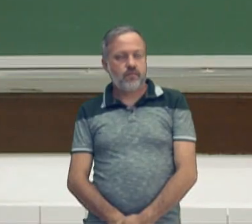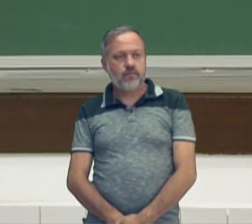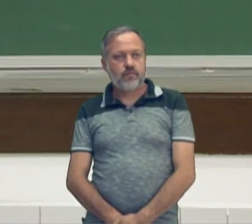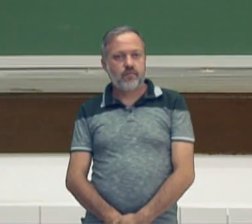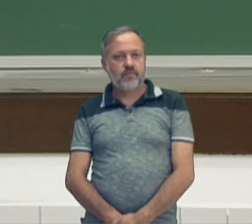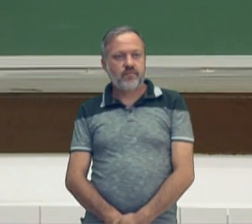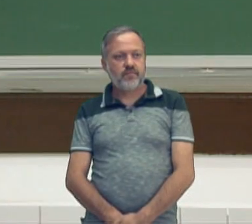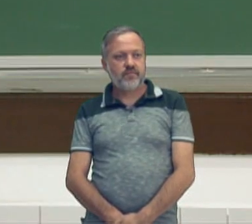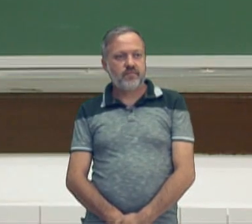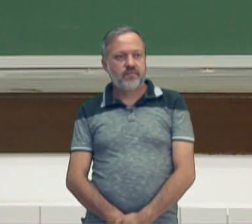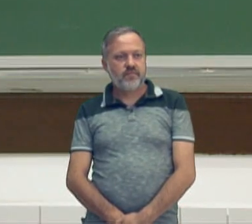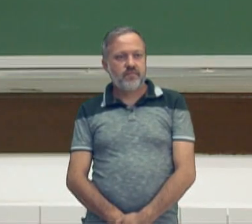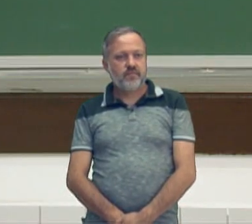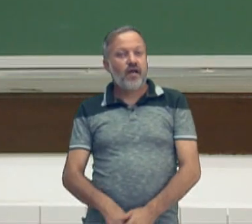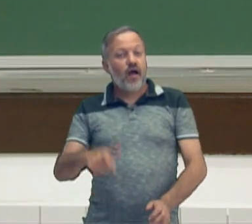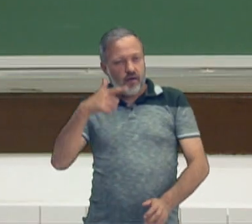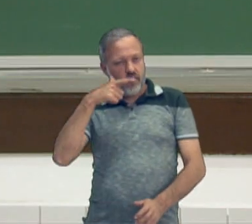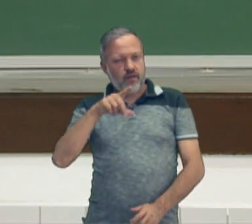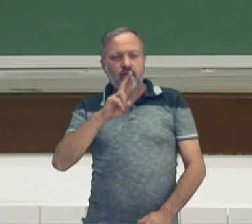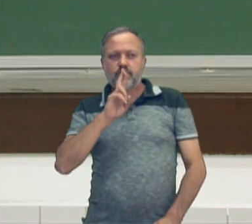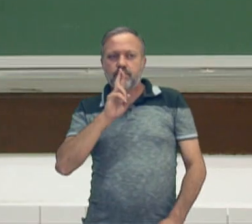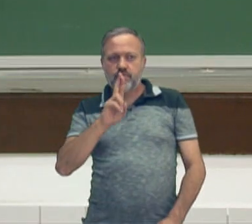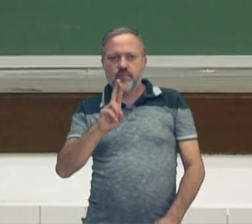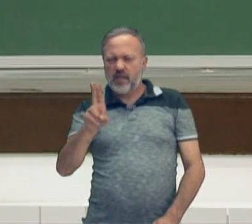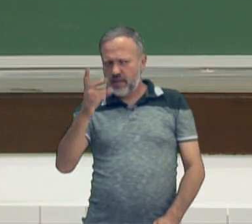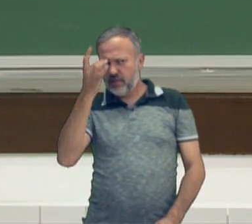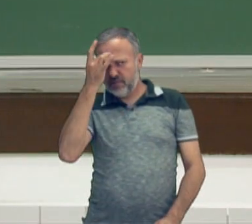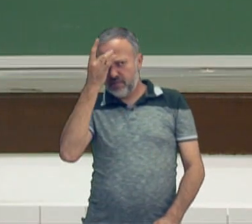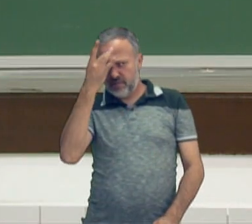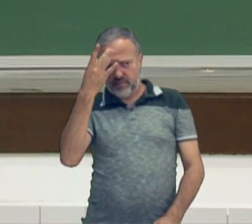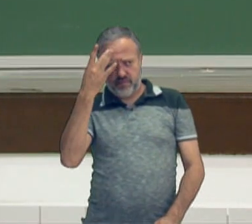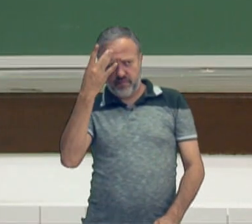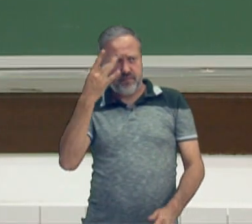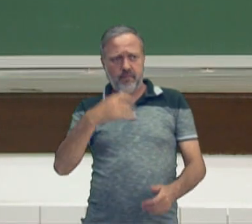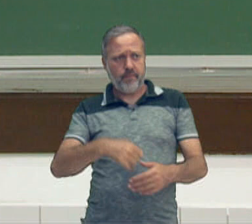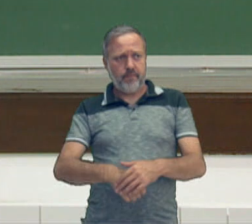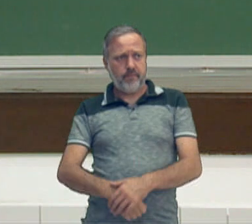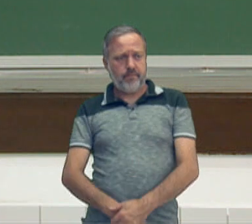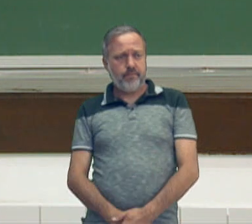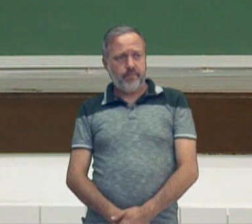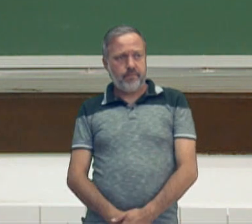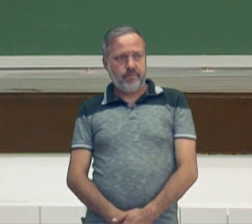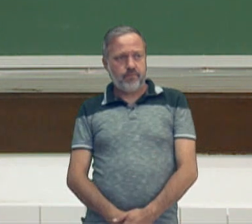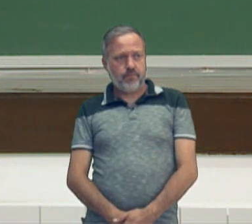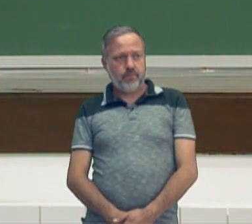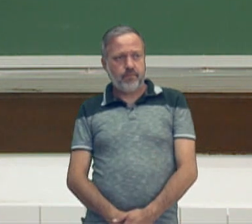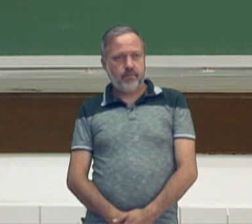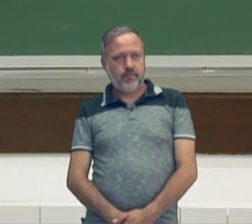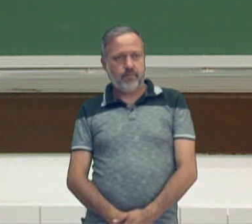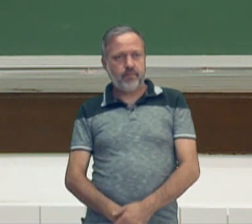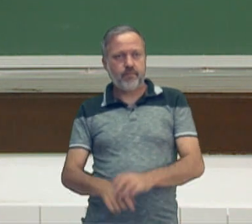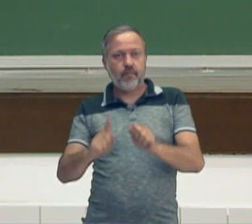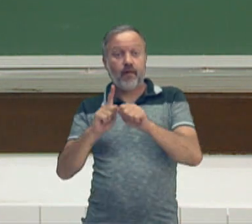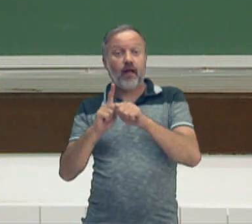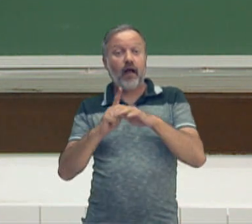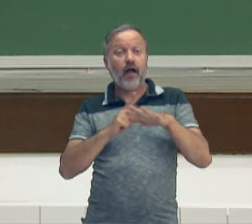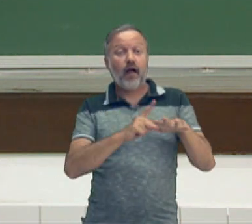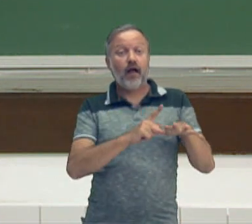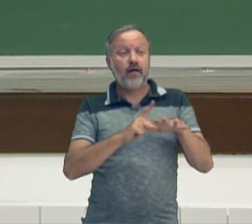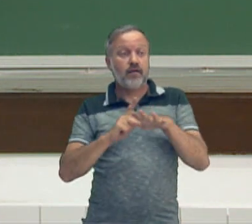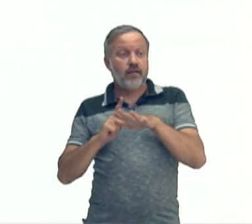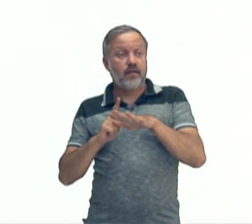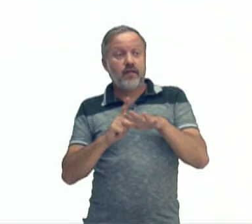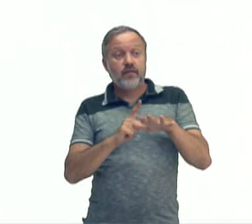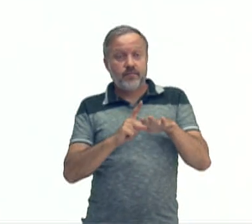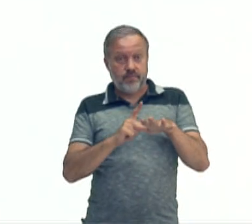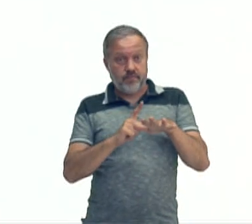Daí, pessoal, conseguiram fazer? Essa aí é mole, né? Essa aí ficou fácil. Olha lá. A demografia, vamos reler de